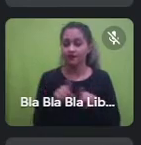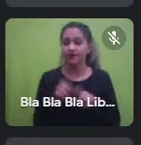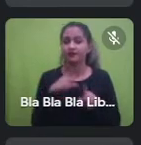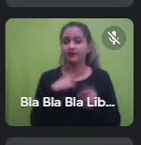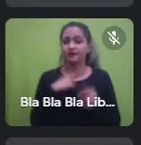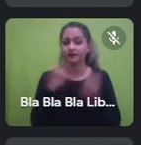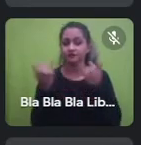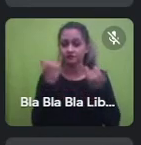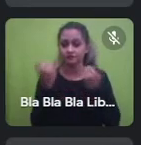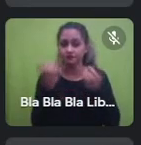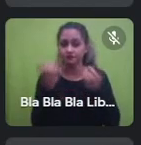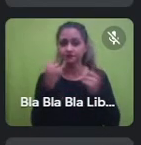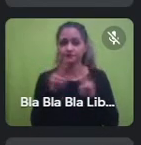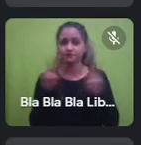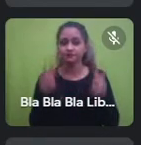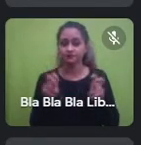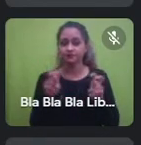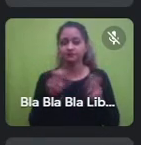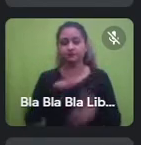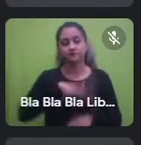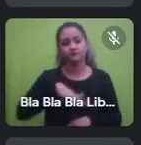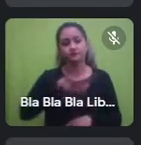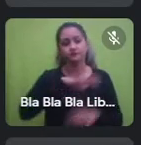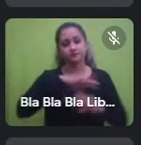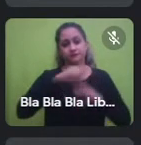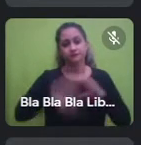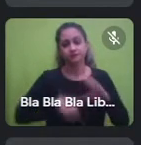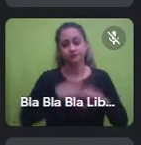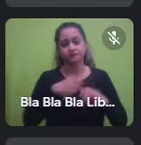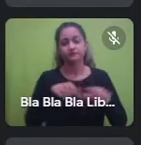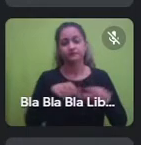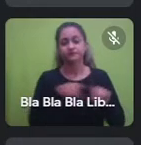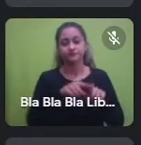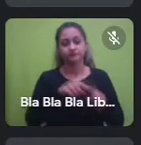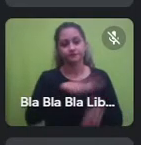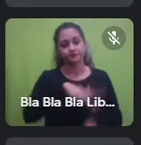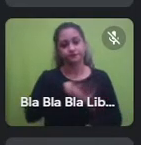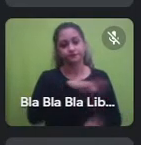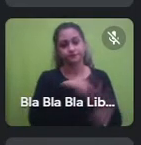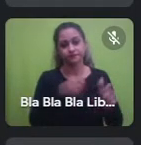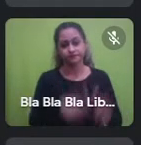também da crosta terrestre, né, local.